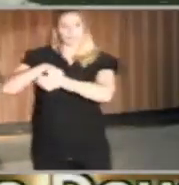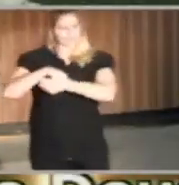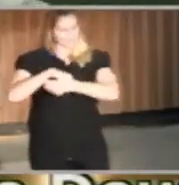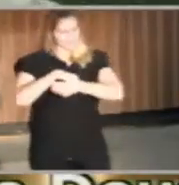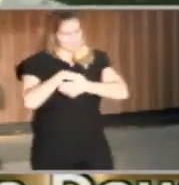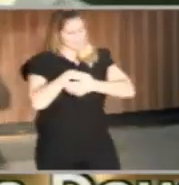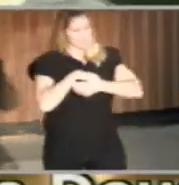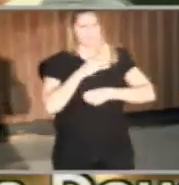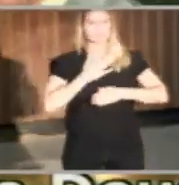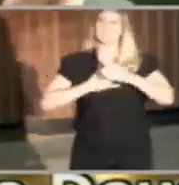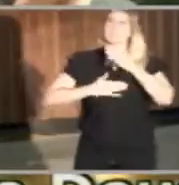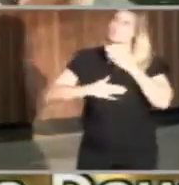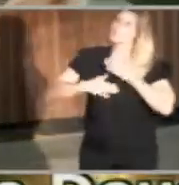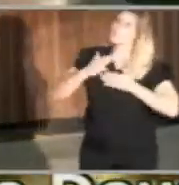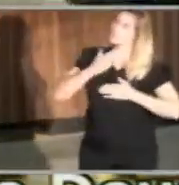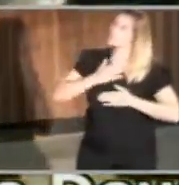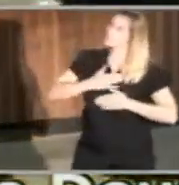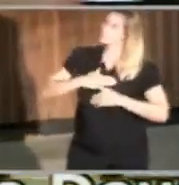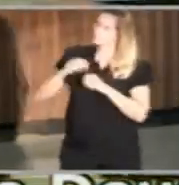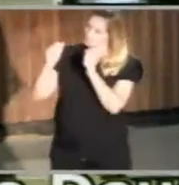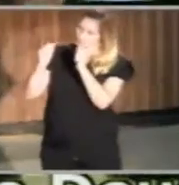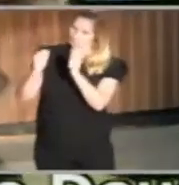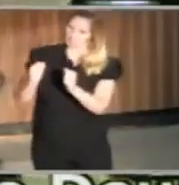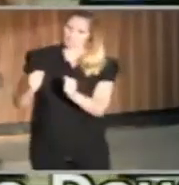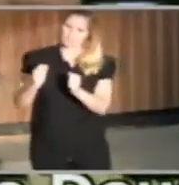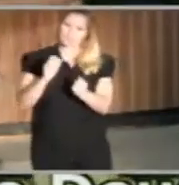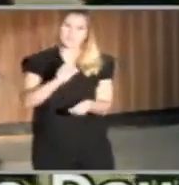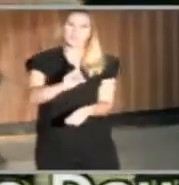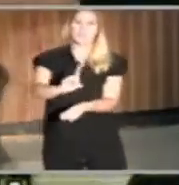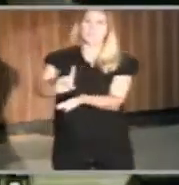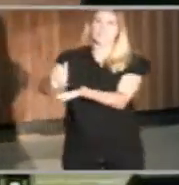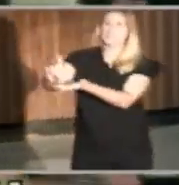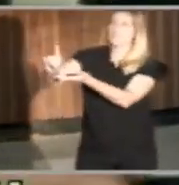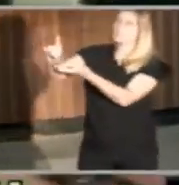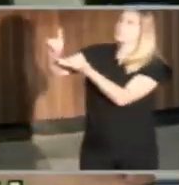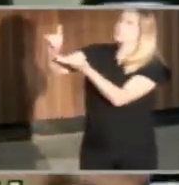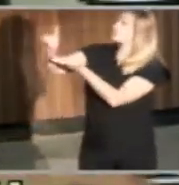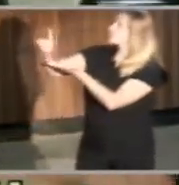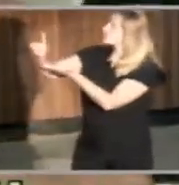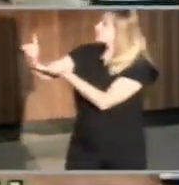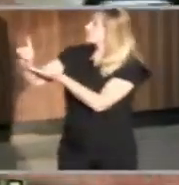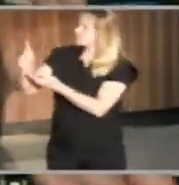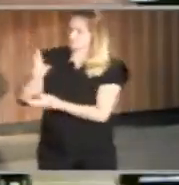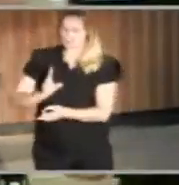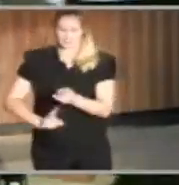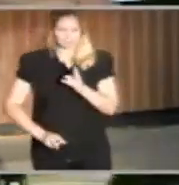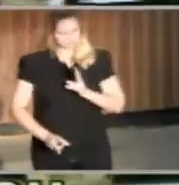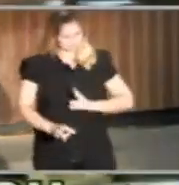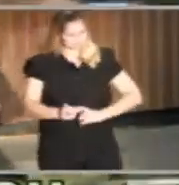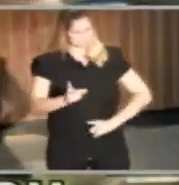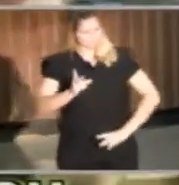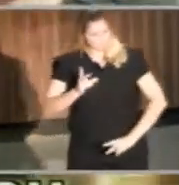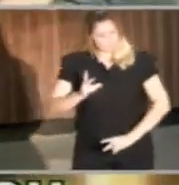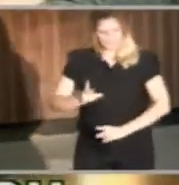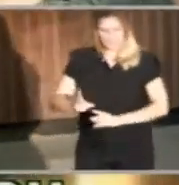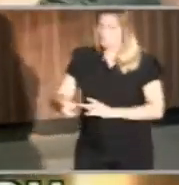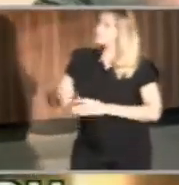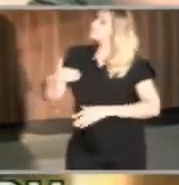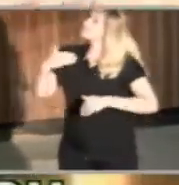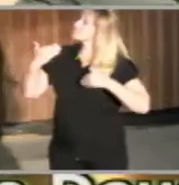seguro, descansando no poder de Deus. Sempre avante vou,